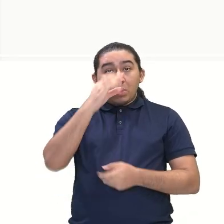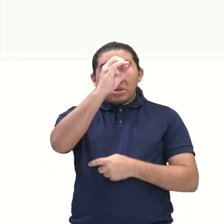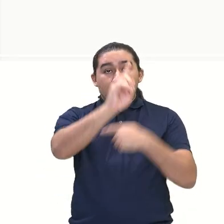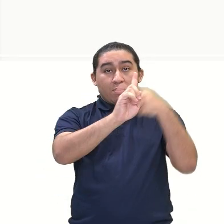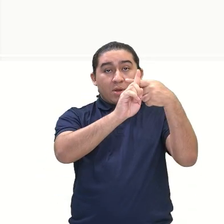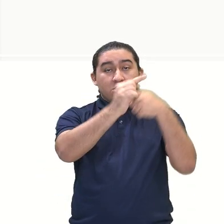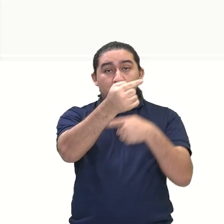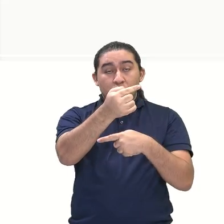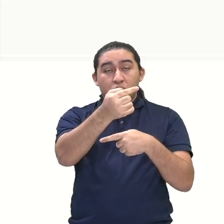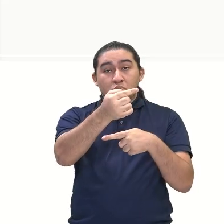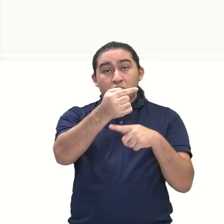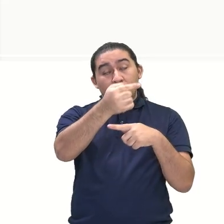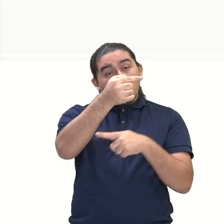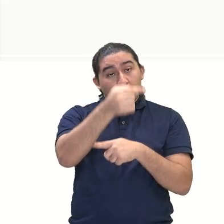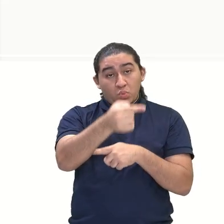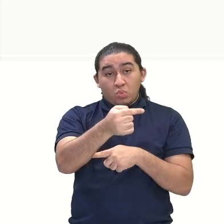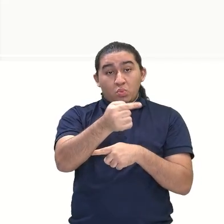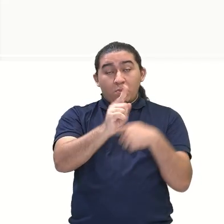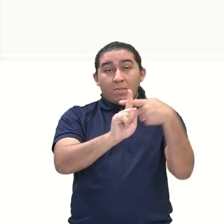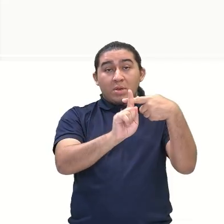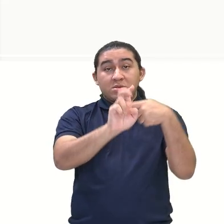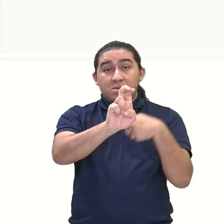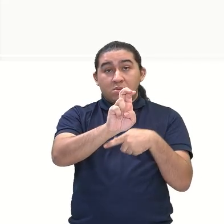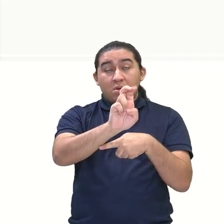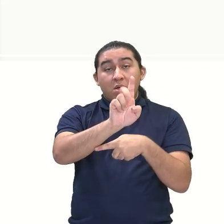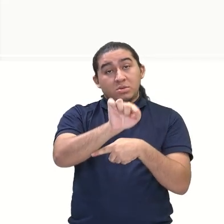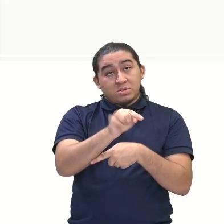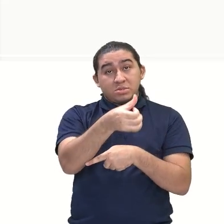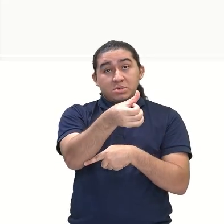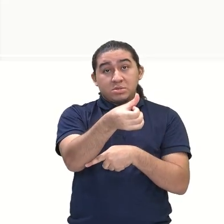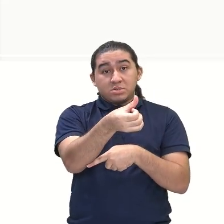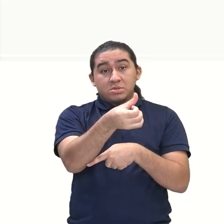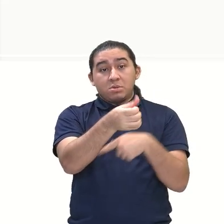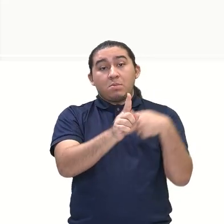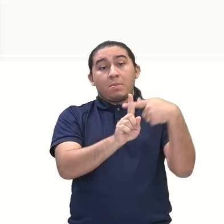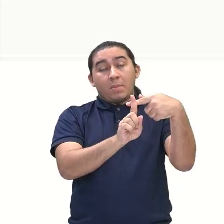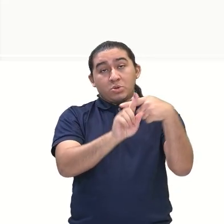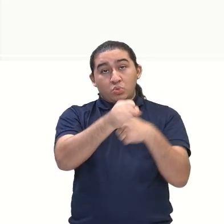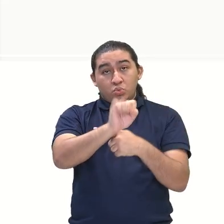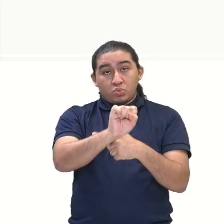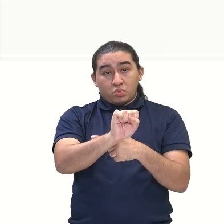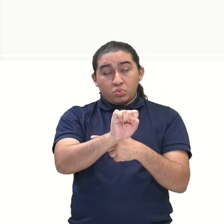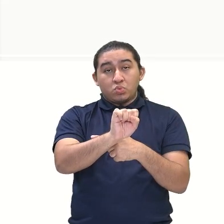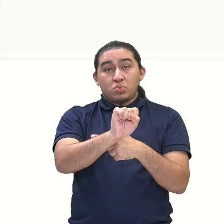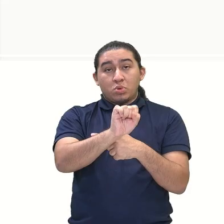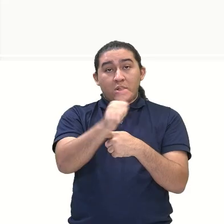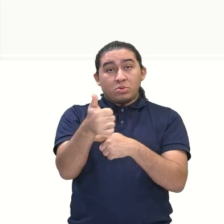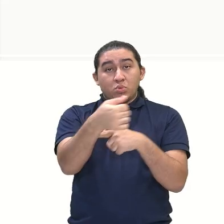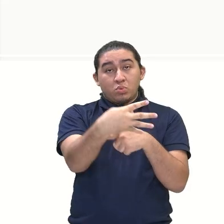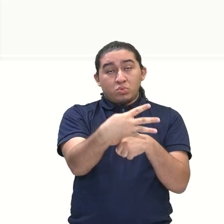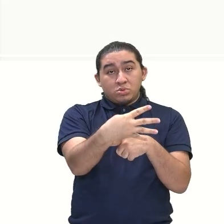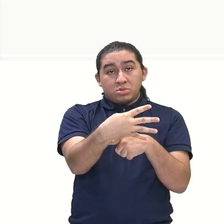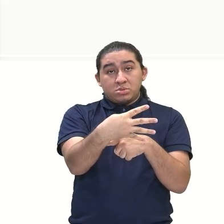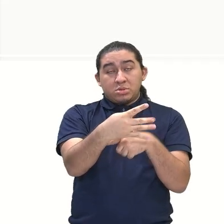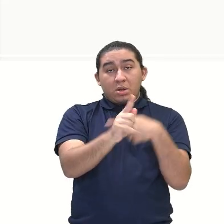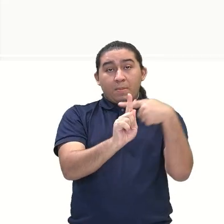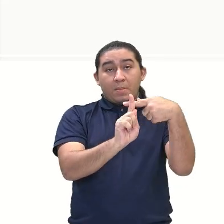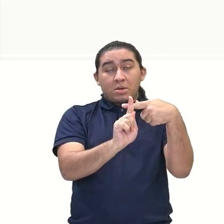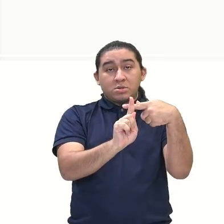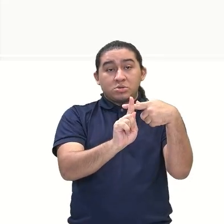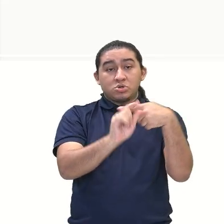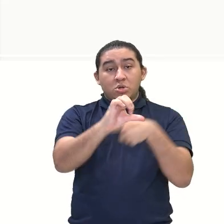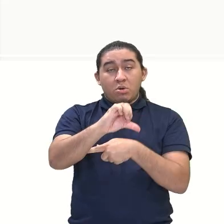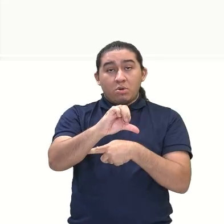1 é 1. 1 mais 5, 6. 6 mais 8, 14. 14